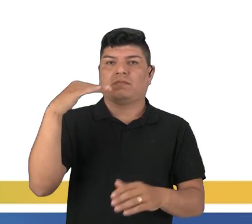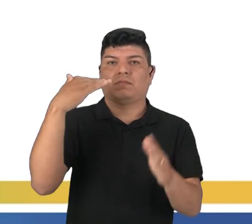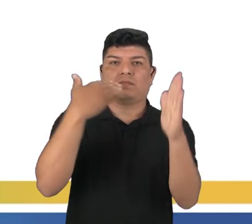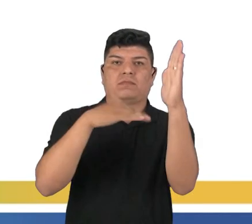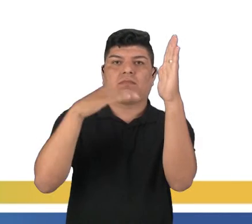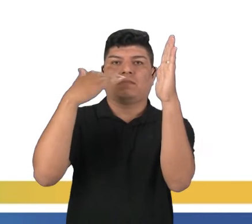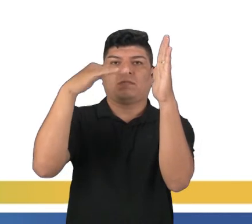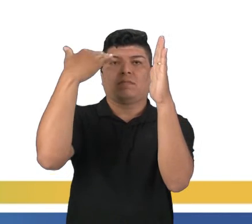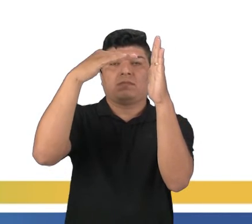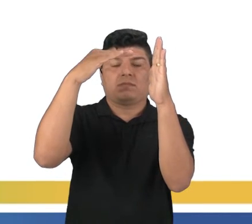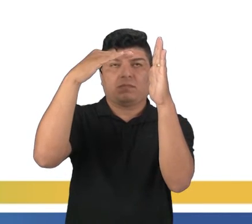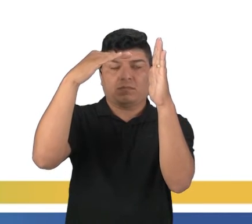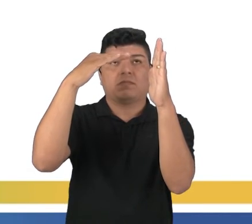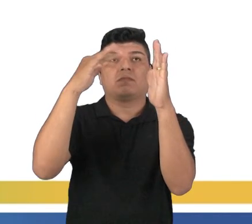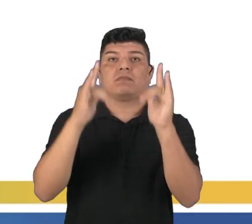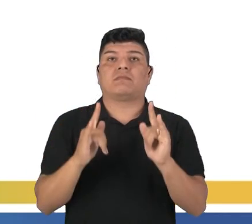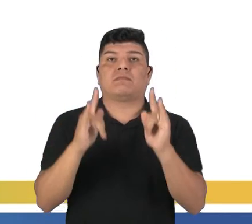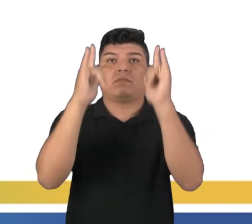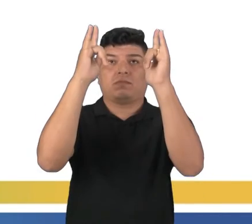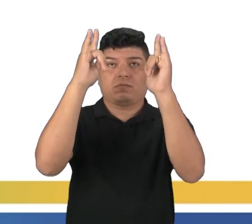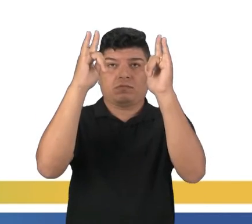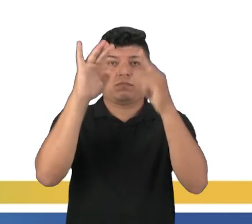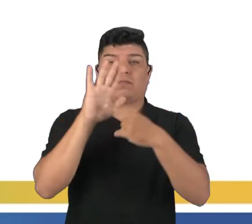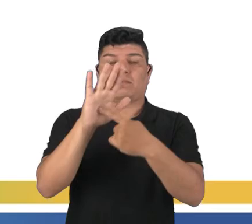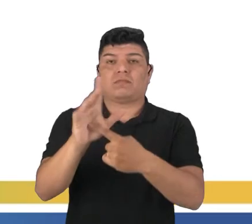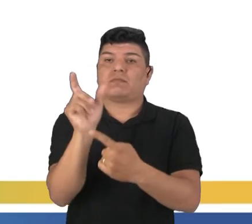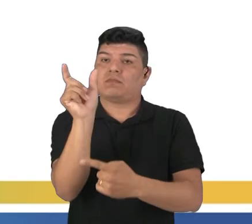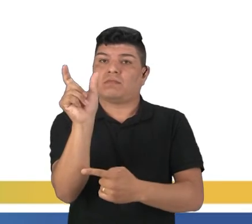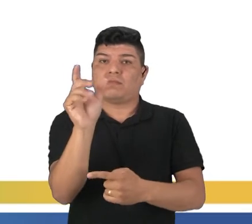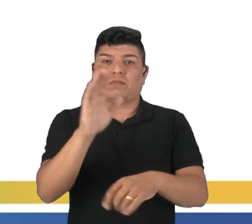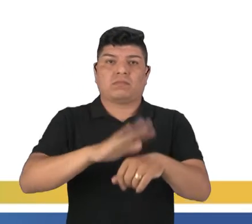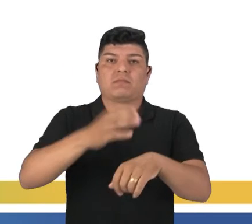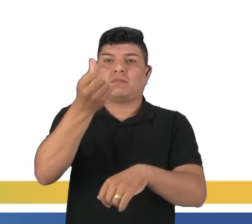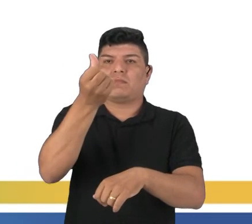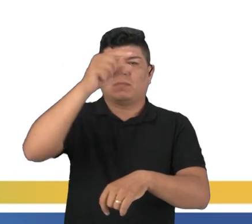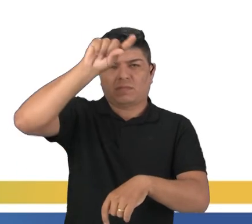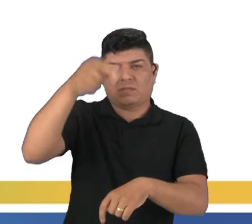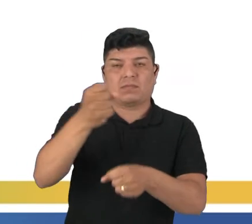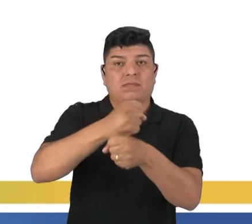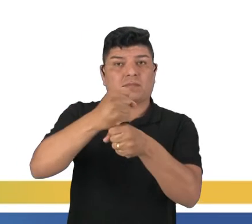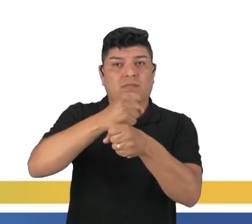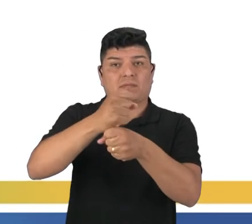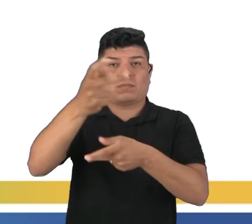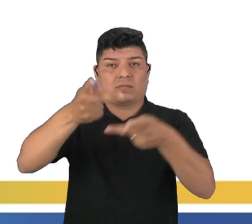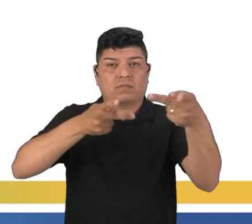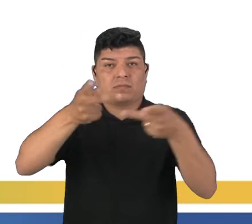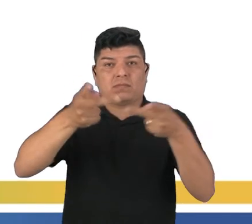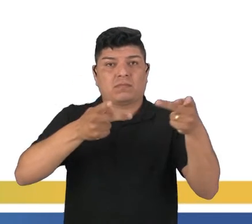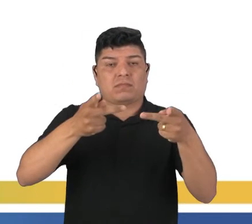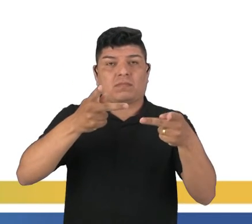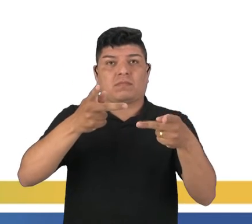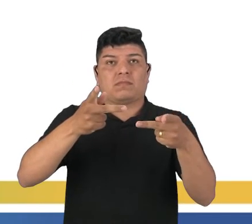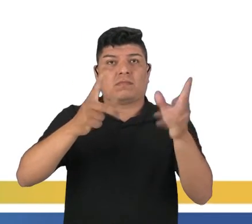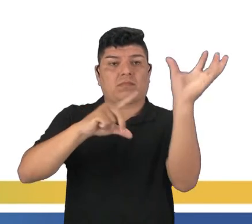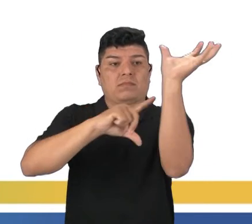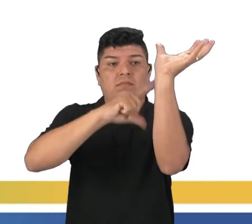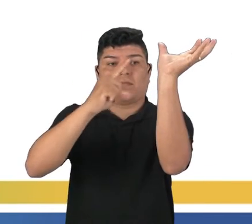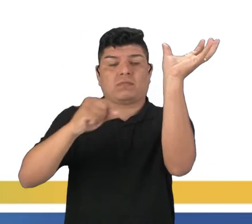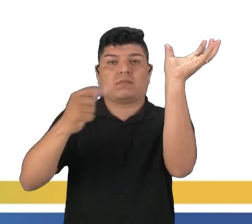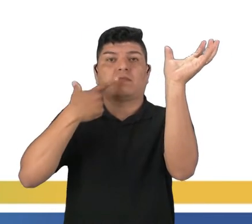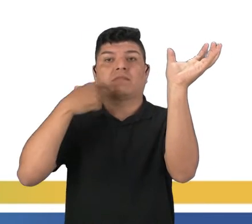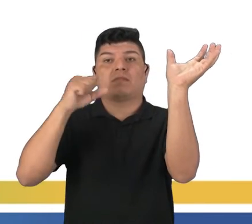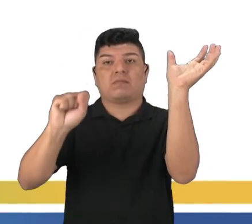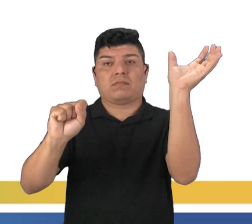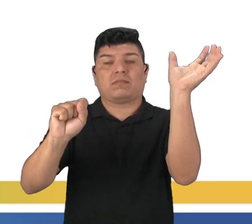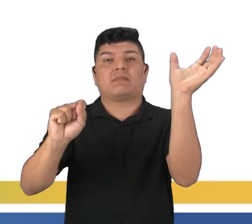de 16 metros de altura mostra palavras com mais de 6.000 anos, projetadas em folhas da árvore da